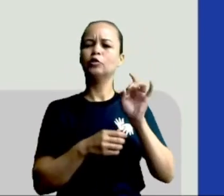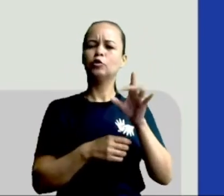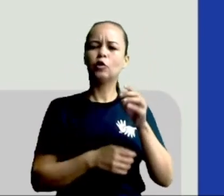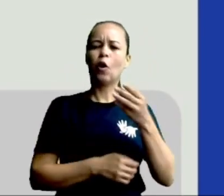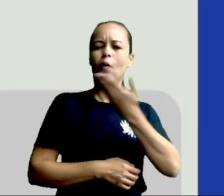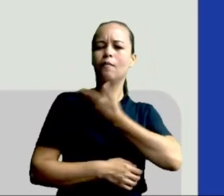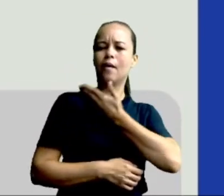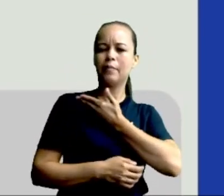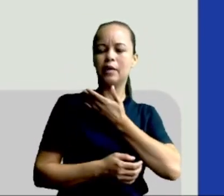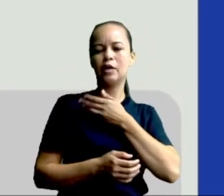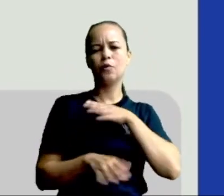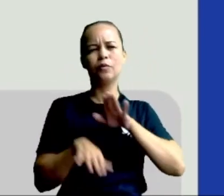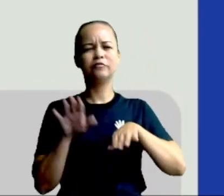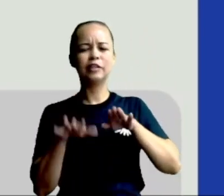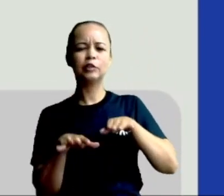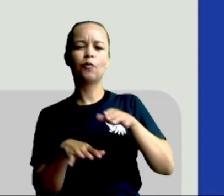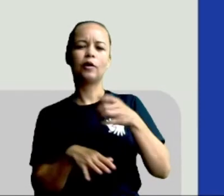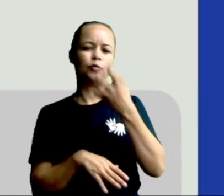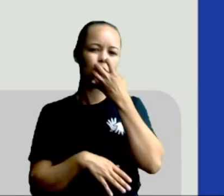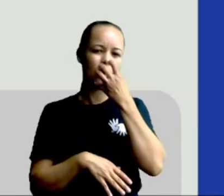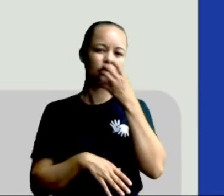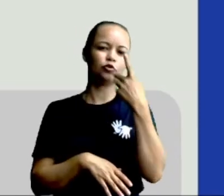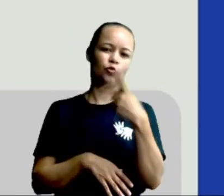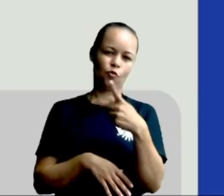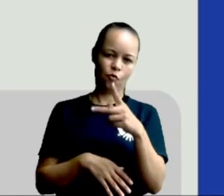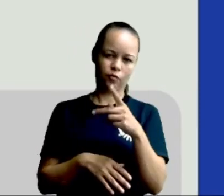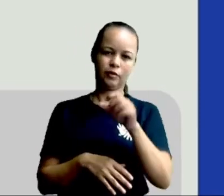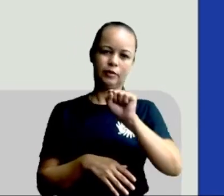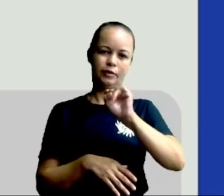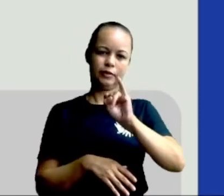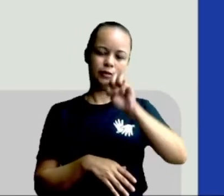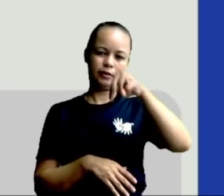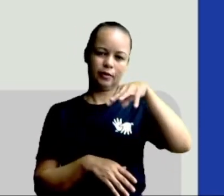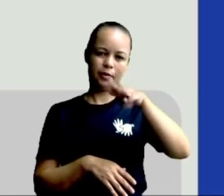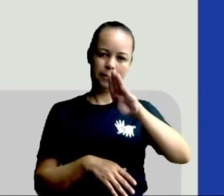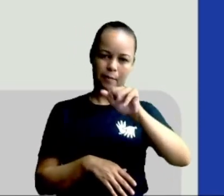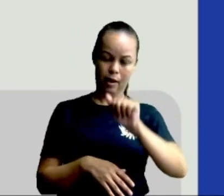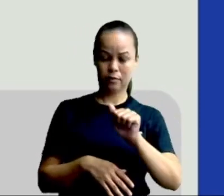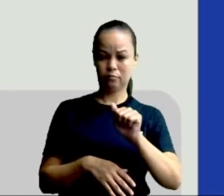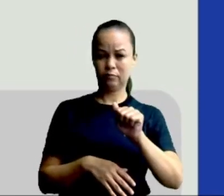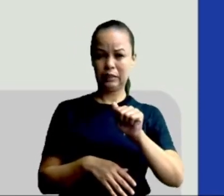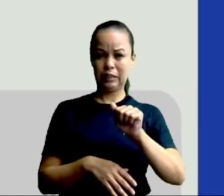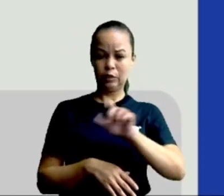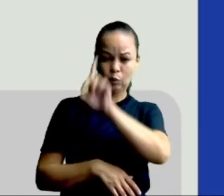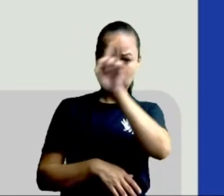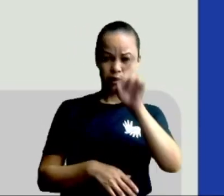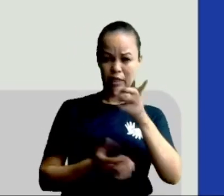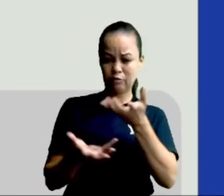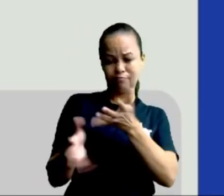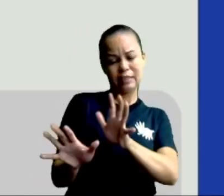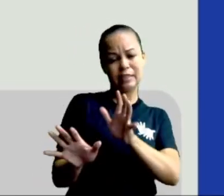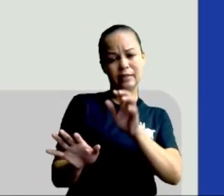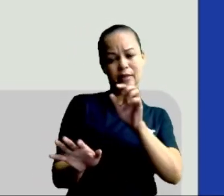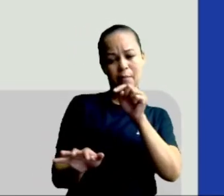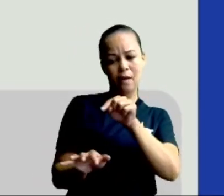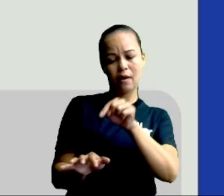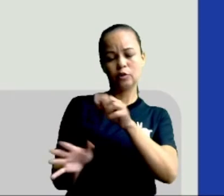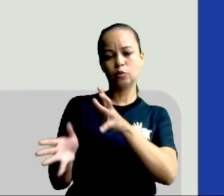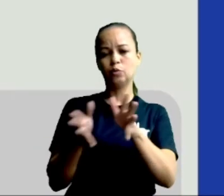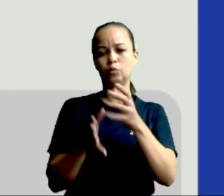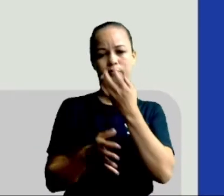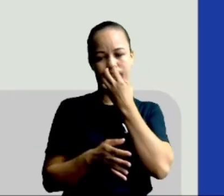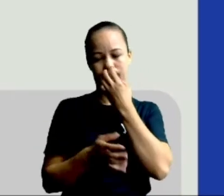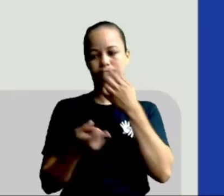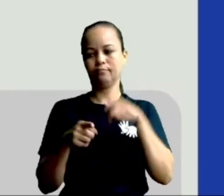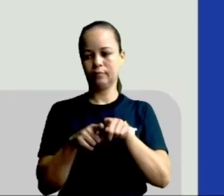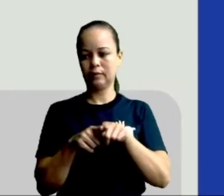quando seu cachorro vira-lata Simba. Nem do Simba queria saber naquele dia. Não comeu o quiabo com angu